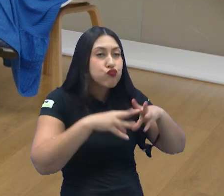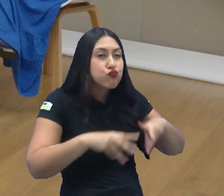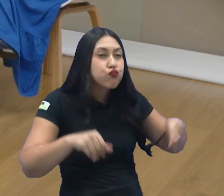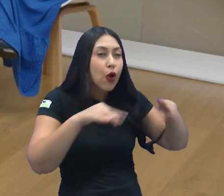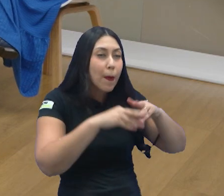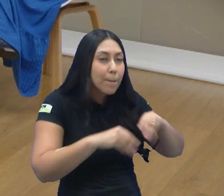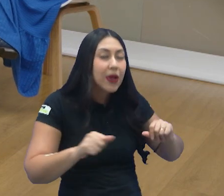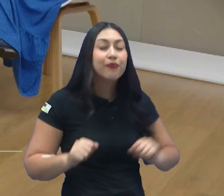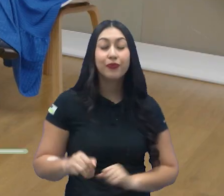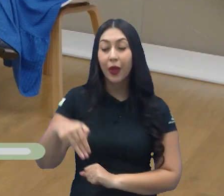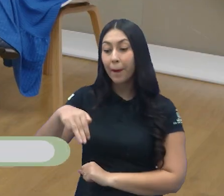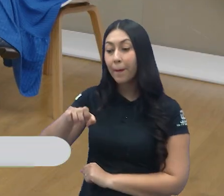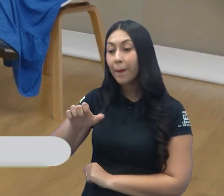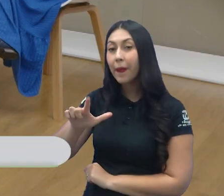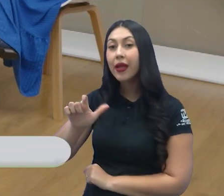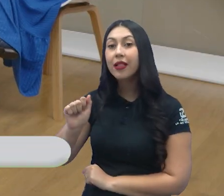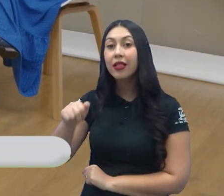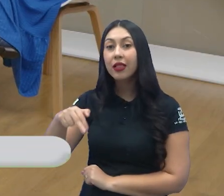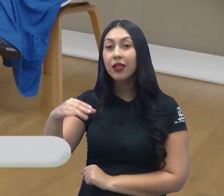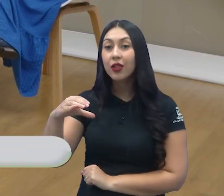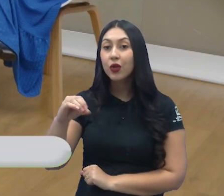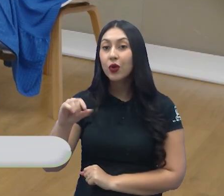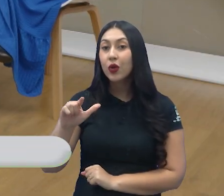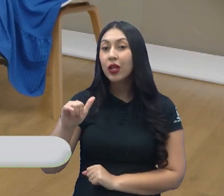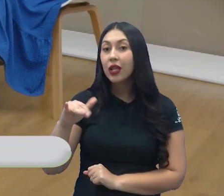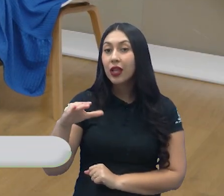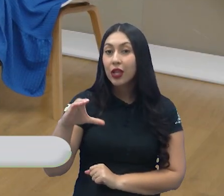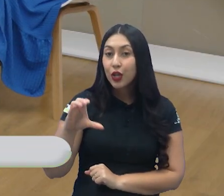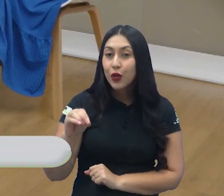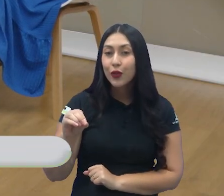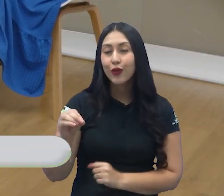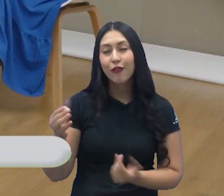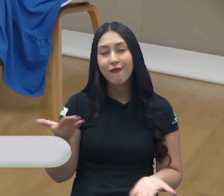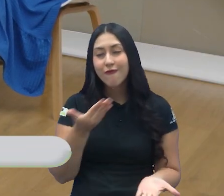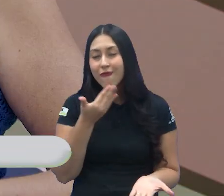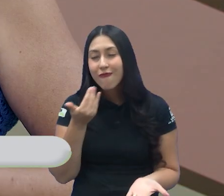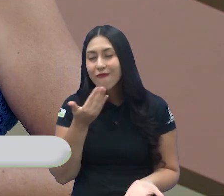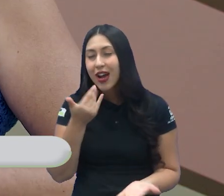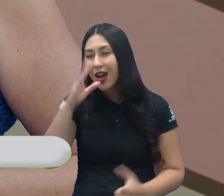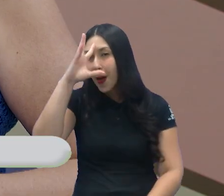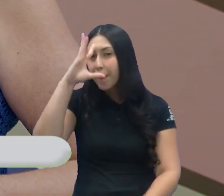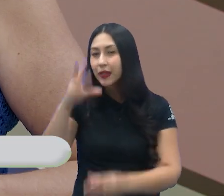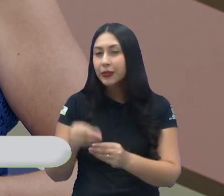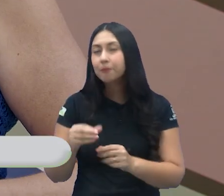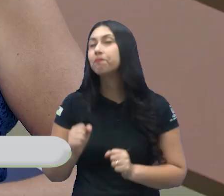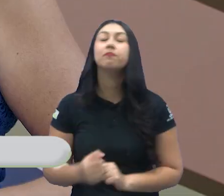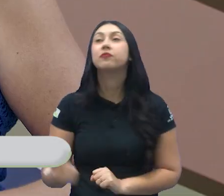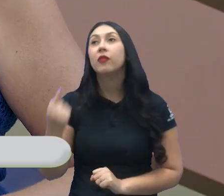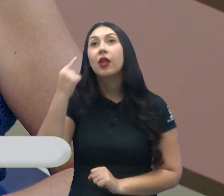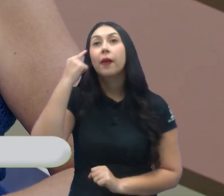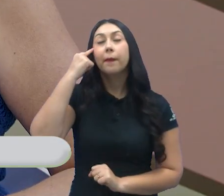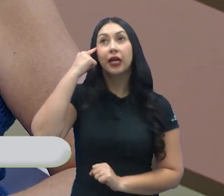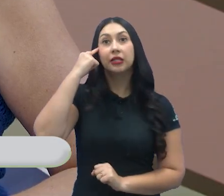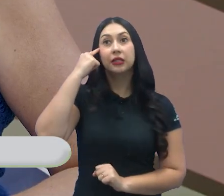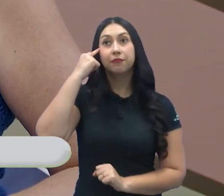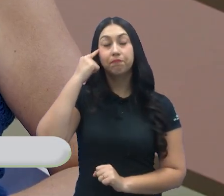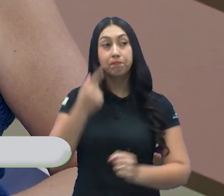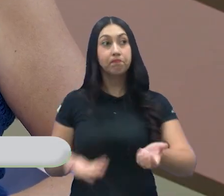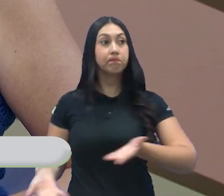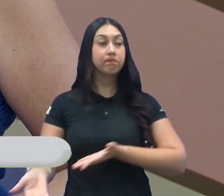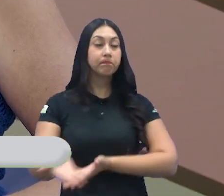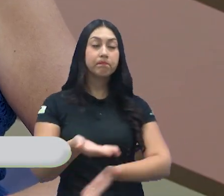Tá. Melancólicos, relacionado à melancolia, fica mais fácil de entender. Se a gente pensa nessa interação com o mundo,